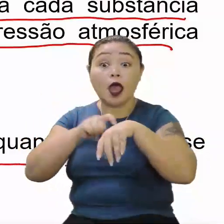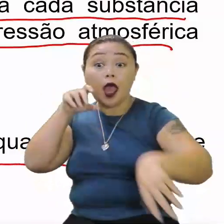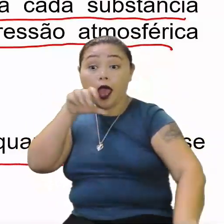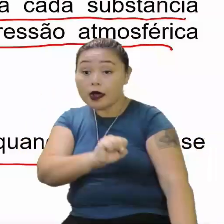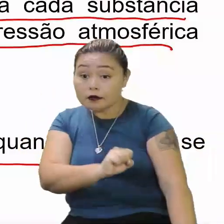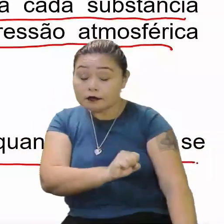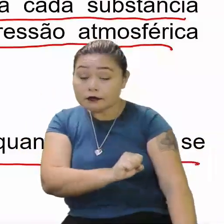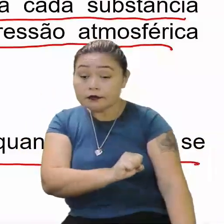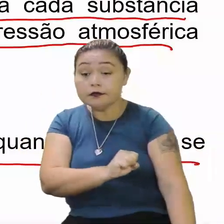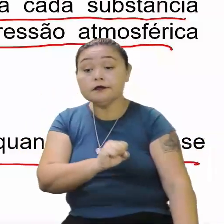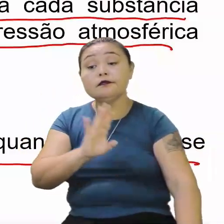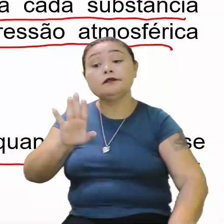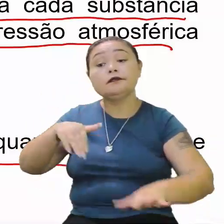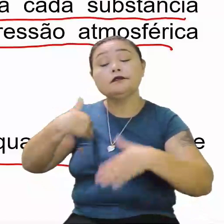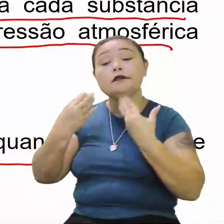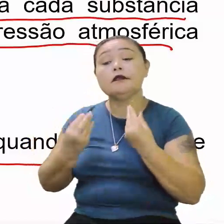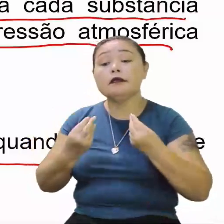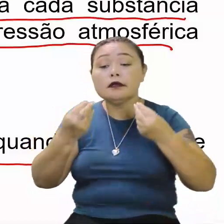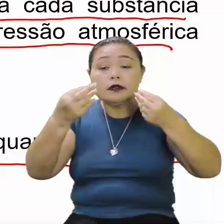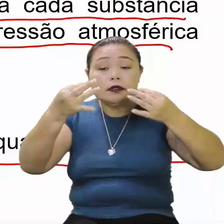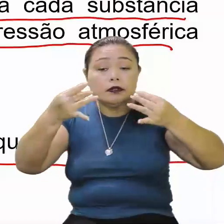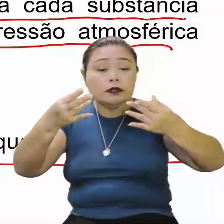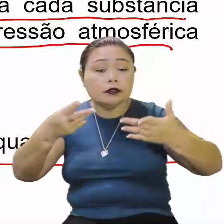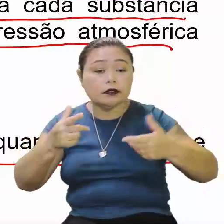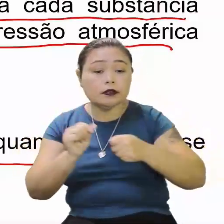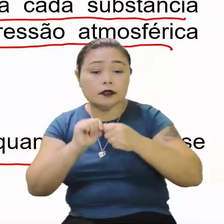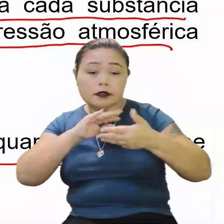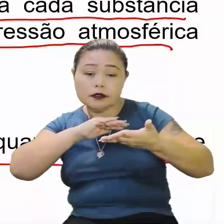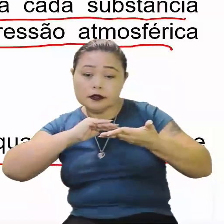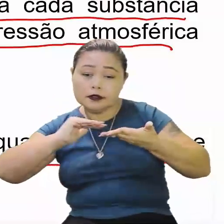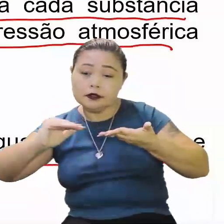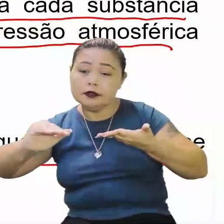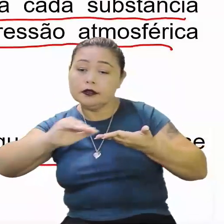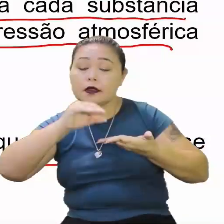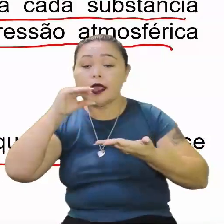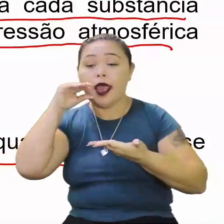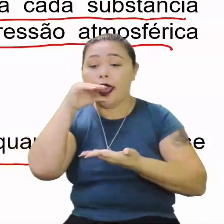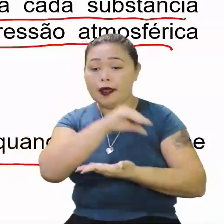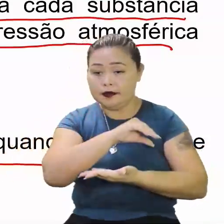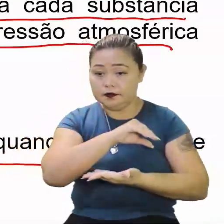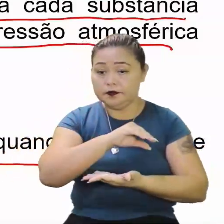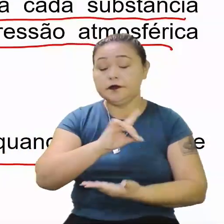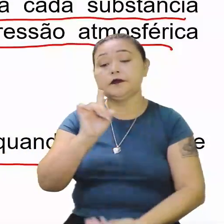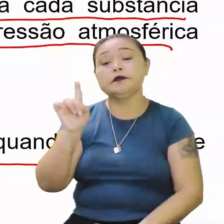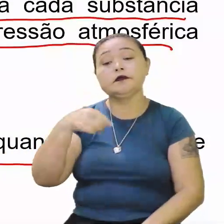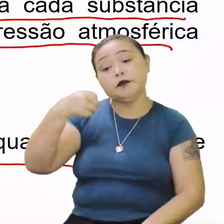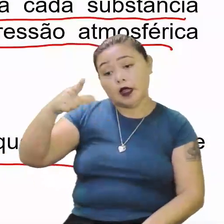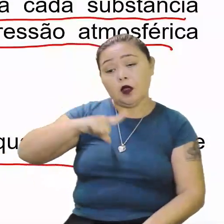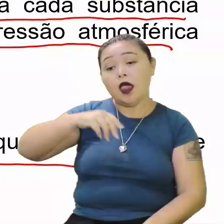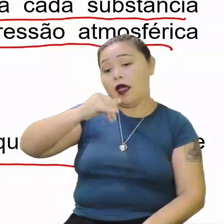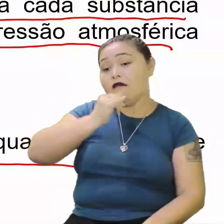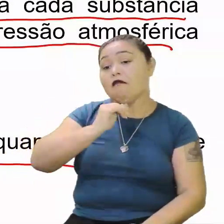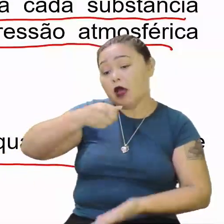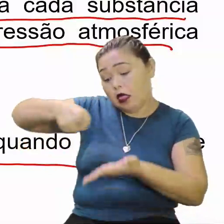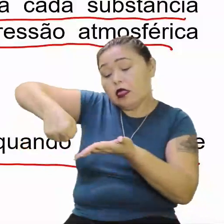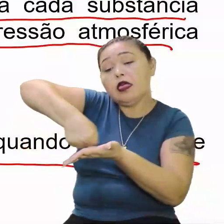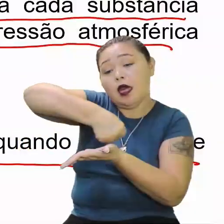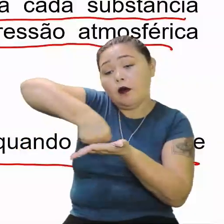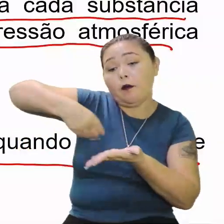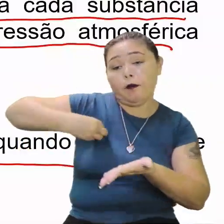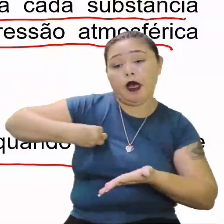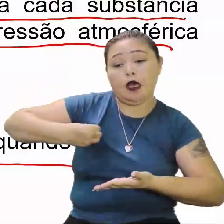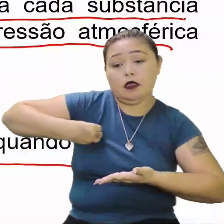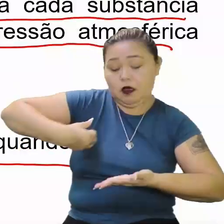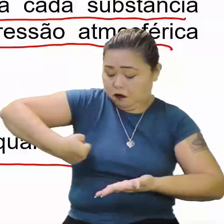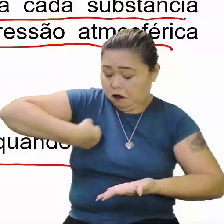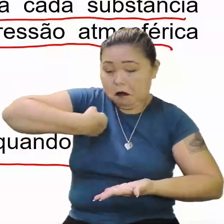abruptamente quando o líquido se aproxima de uma superfície muito quente. Então, você tem lá o ferro de passar roupa e você coloca